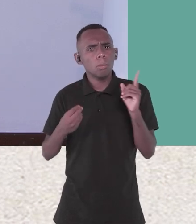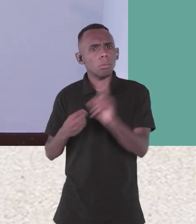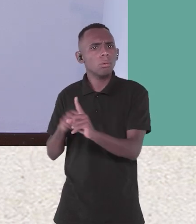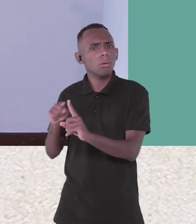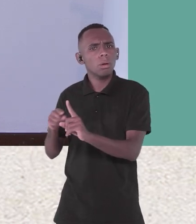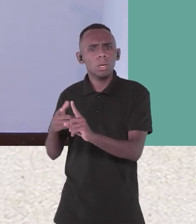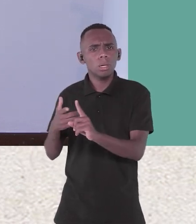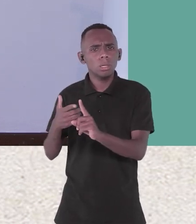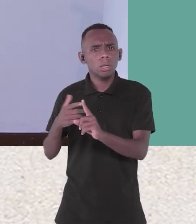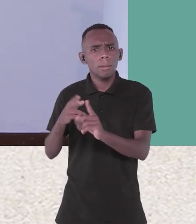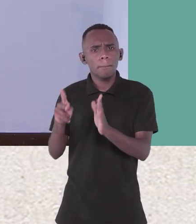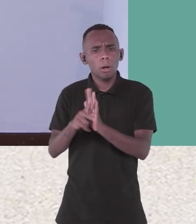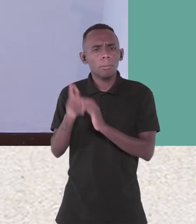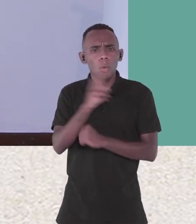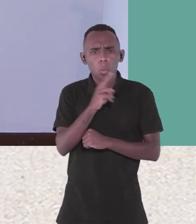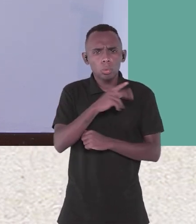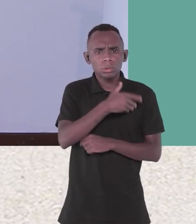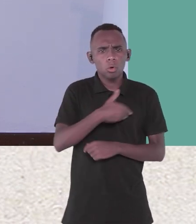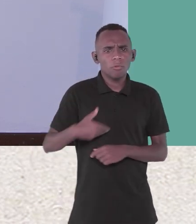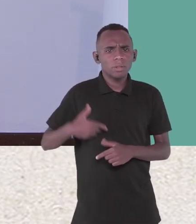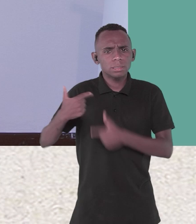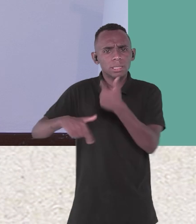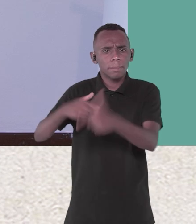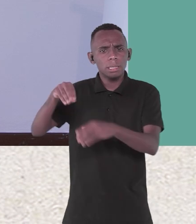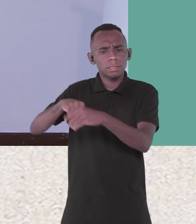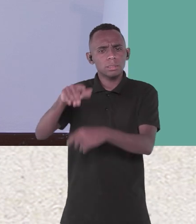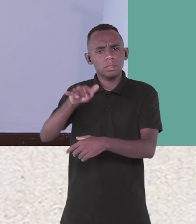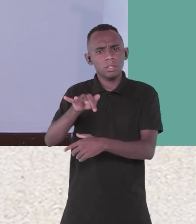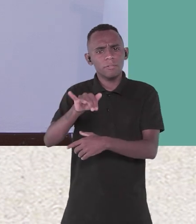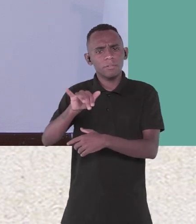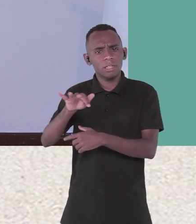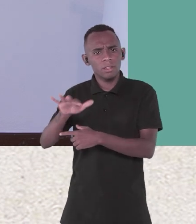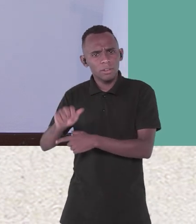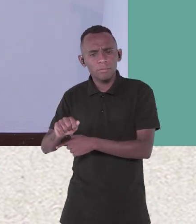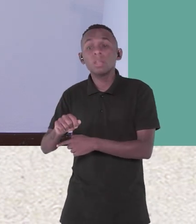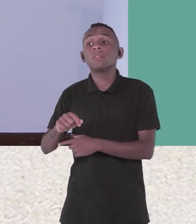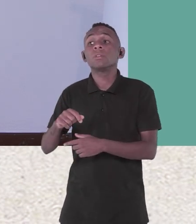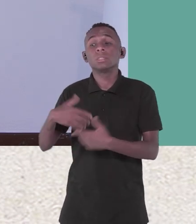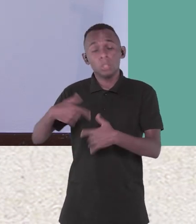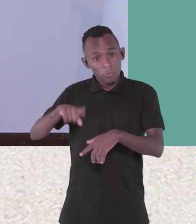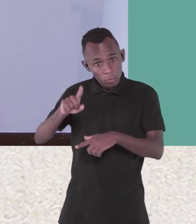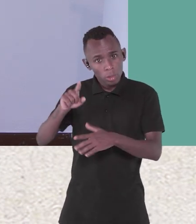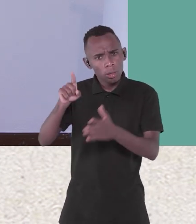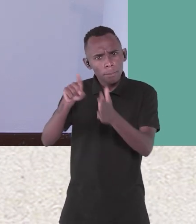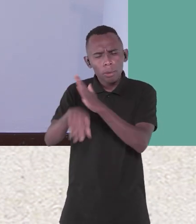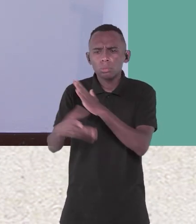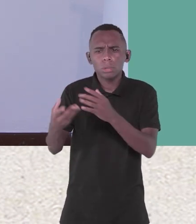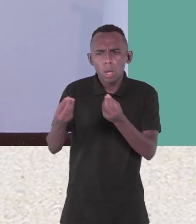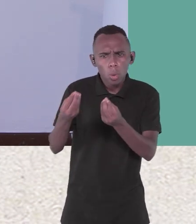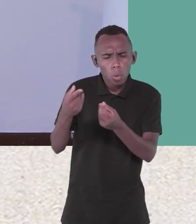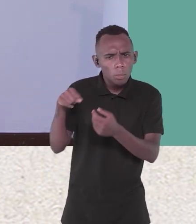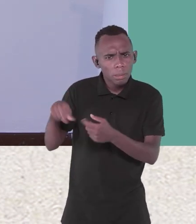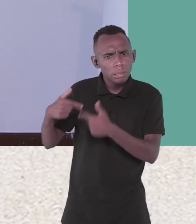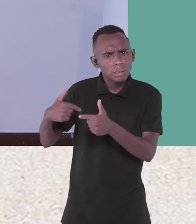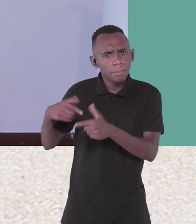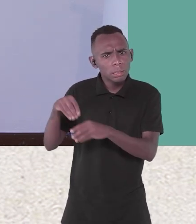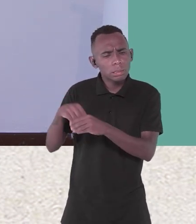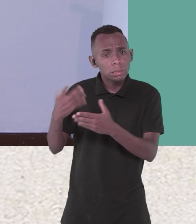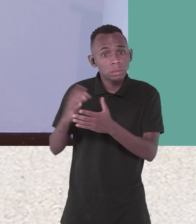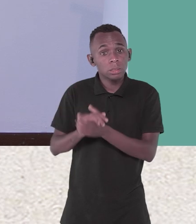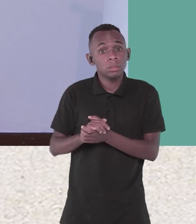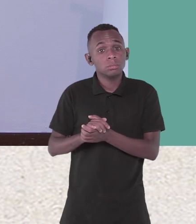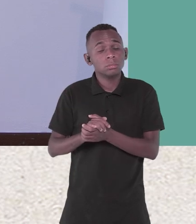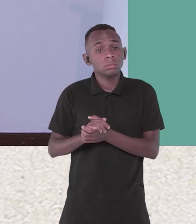dos executivos da FIFA? E aí ele foi questionar justamente isso. E a ordem